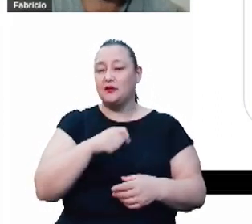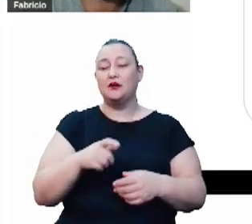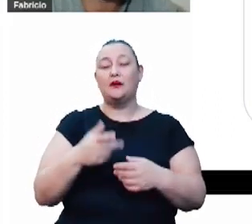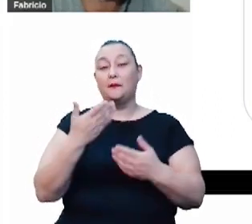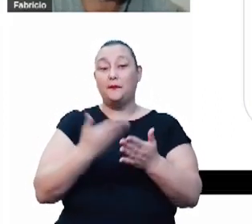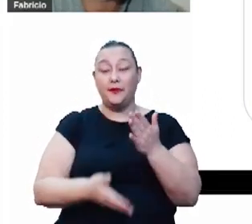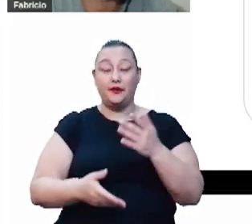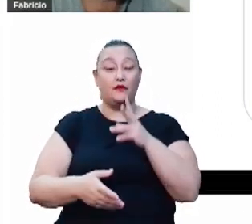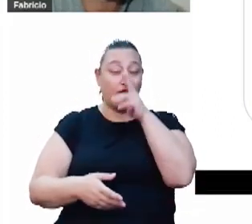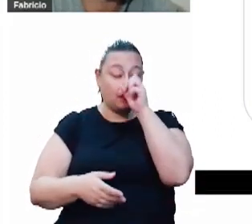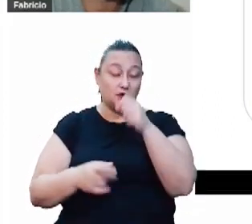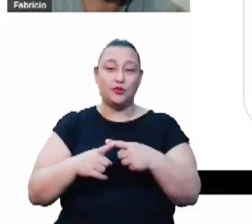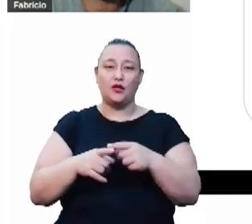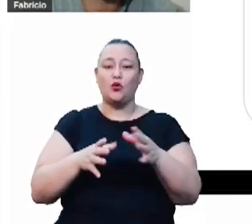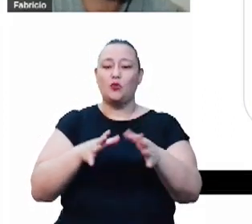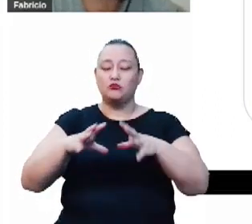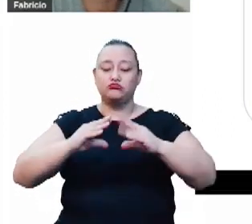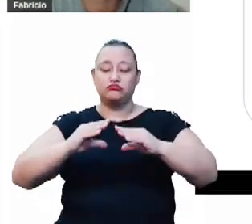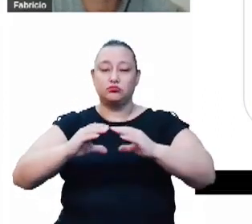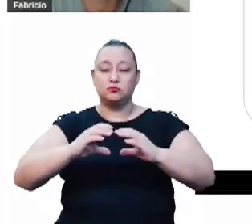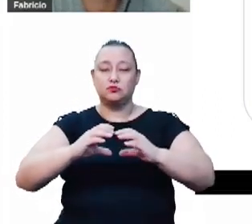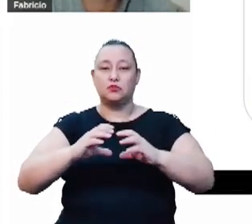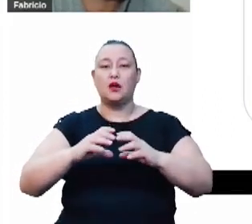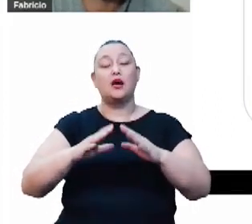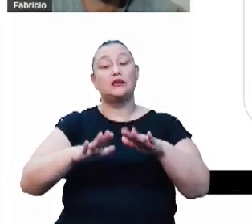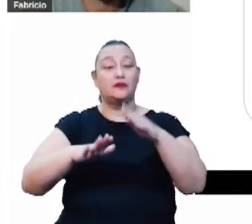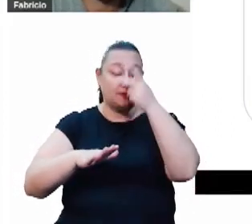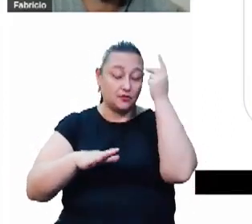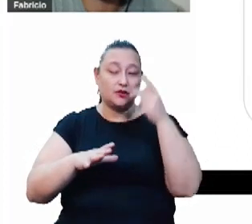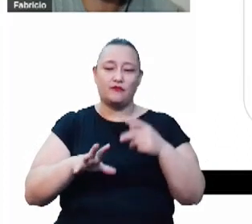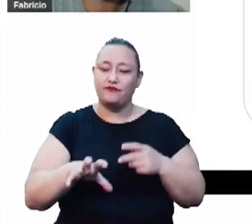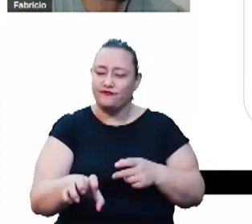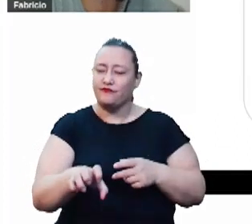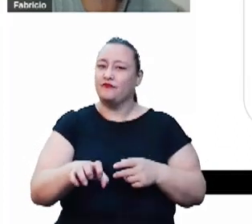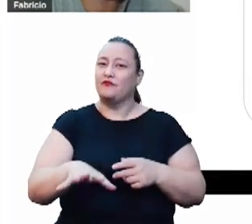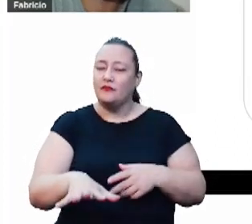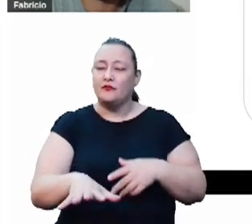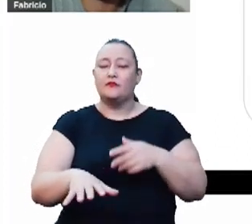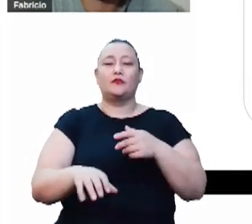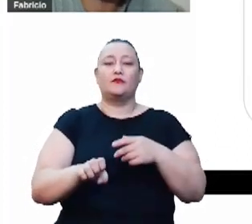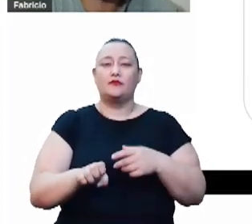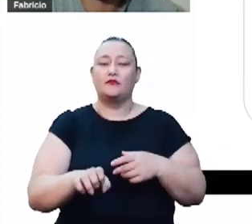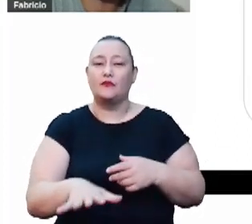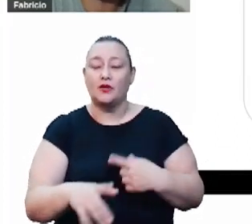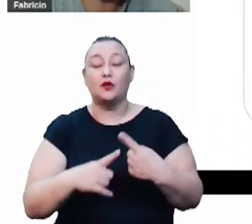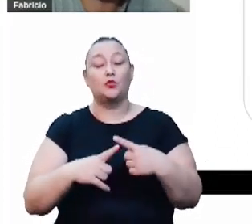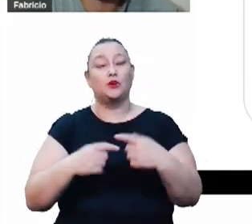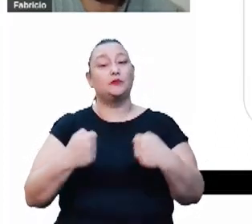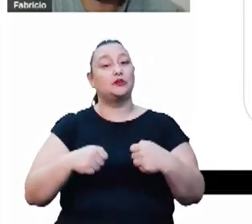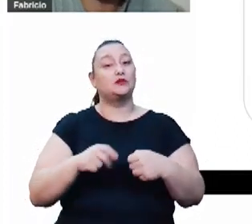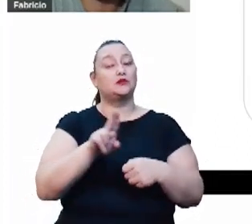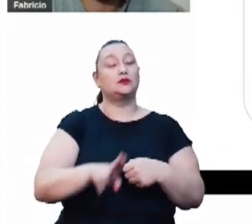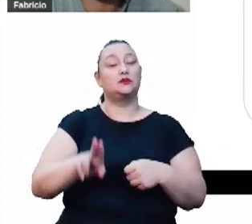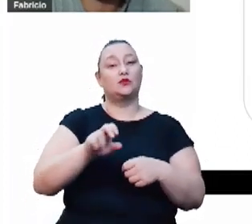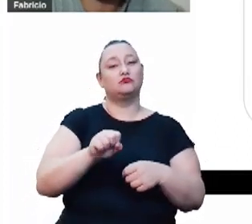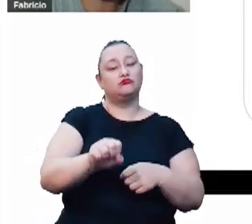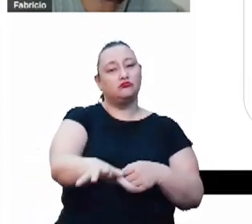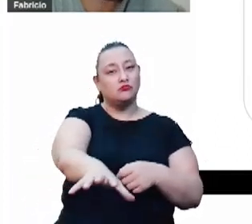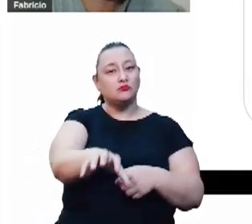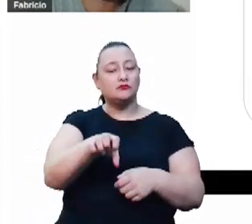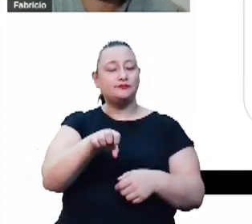força, porque como inibe a contração muscular, às vezes a pessoa quer fazer uma contração porque está precisando usar aquele músculo para algum